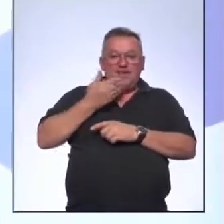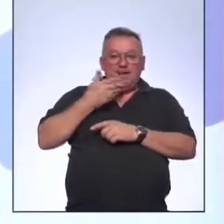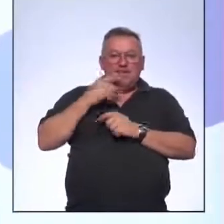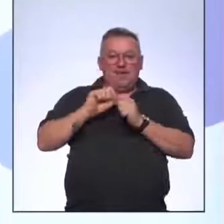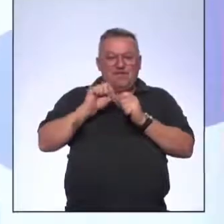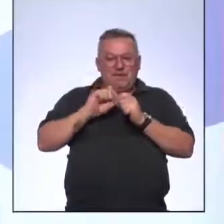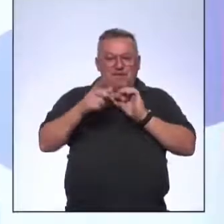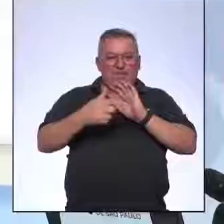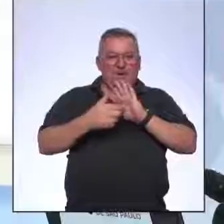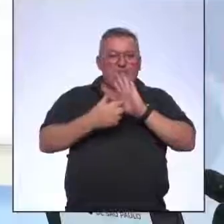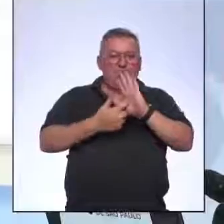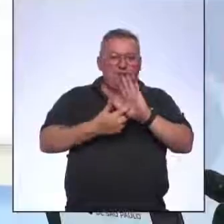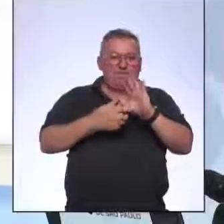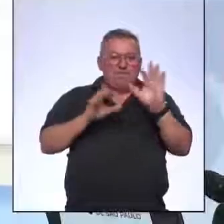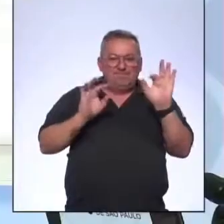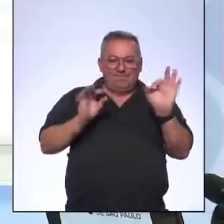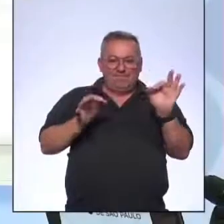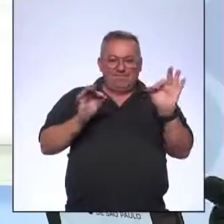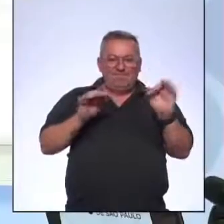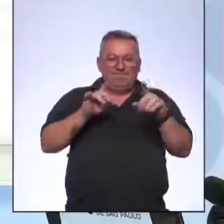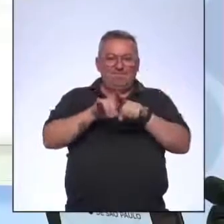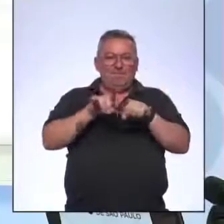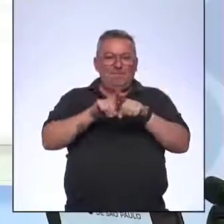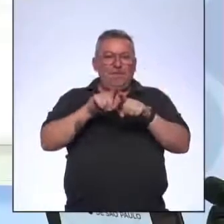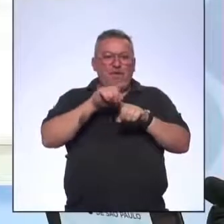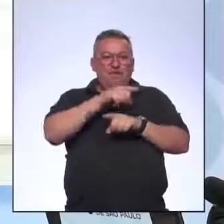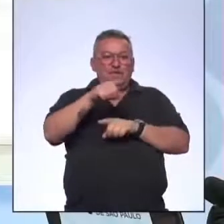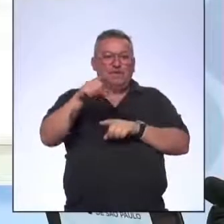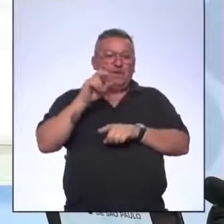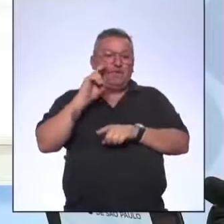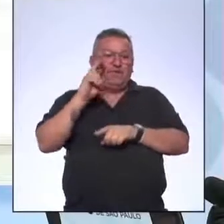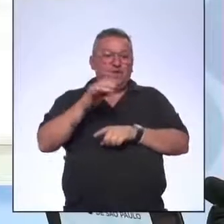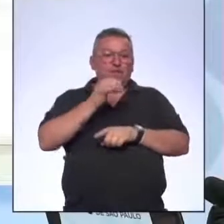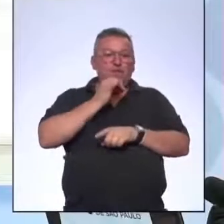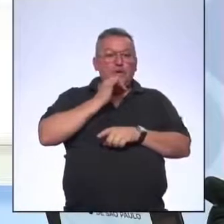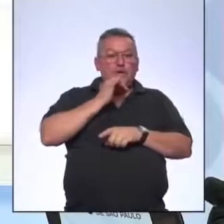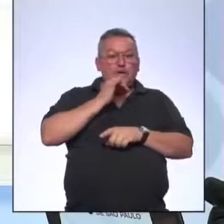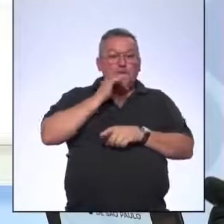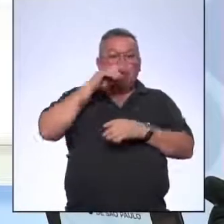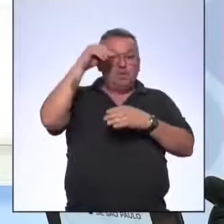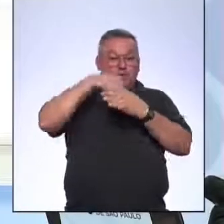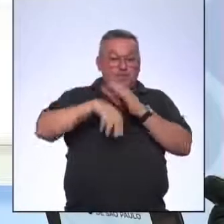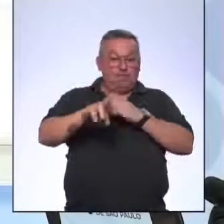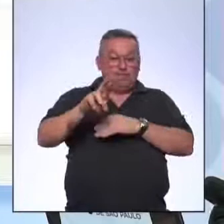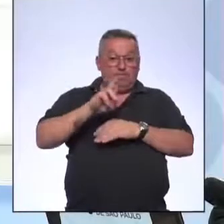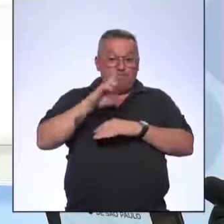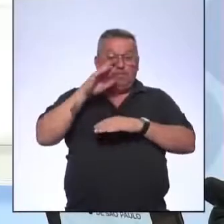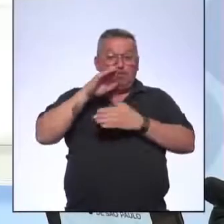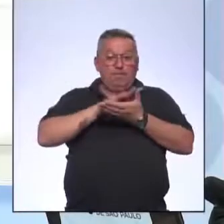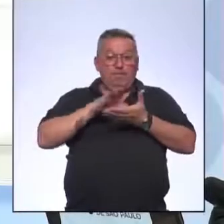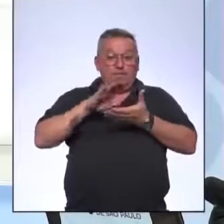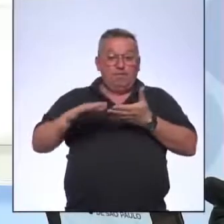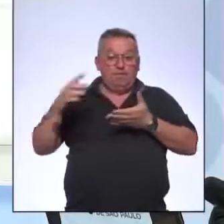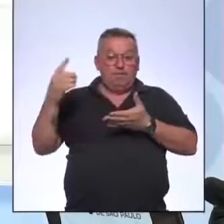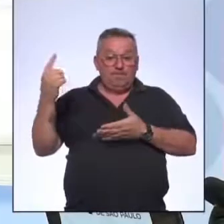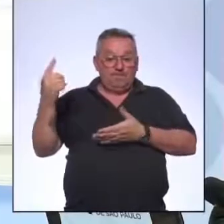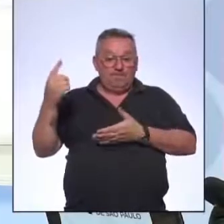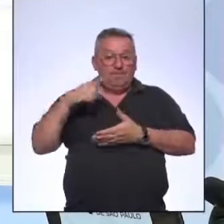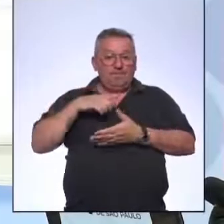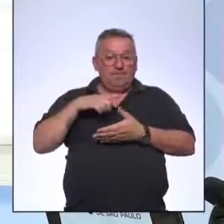construção né exatamente tanto é que vocês viram por exemplo não não resultado da atividade um